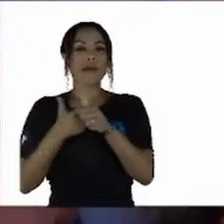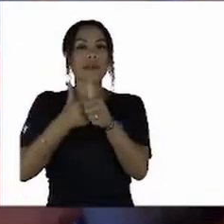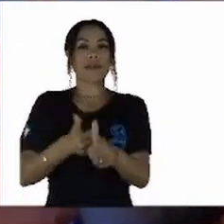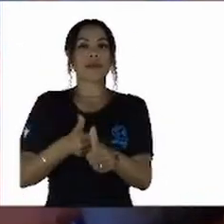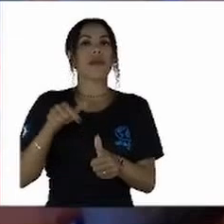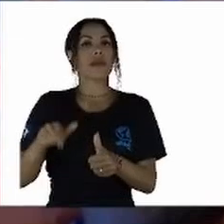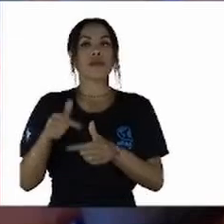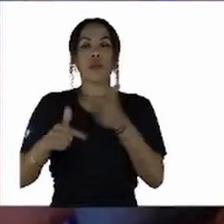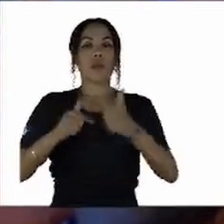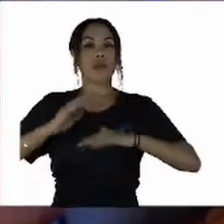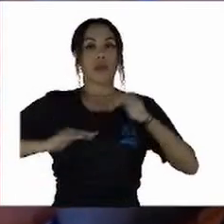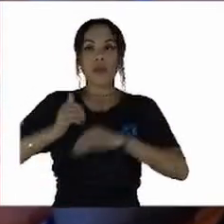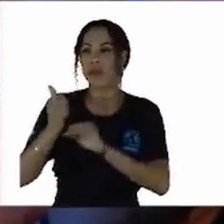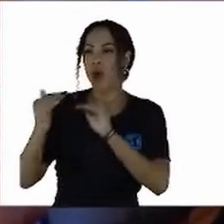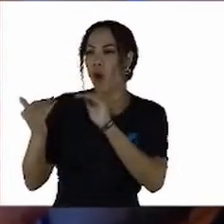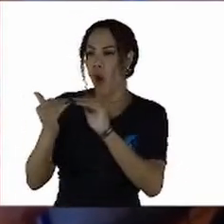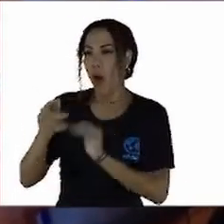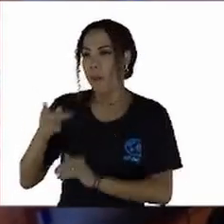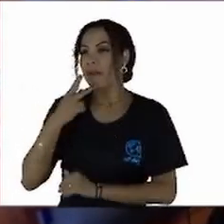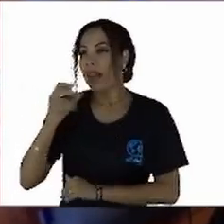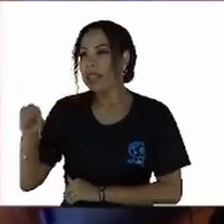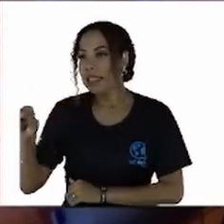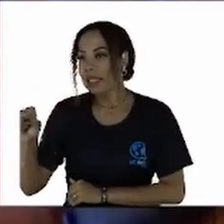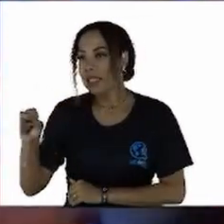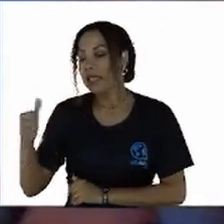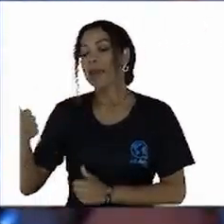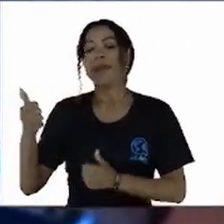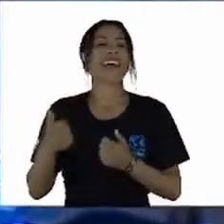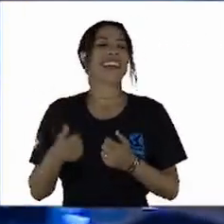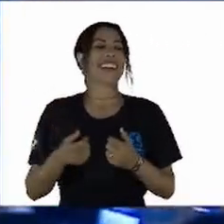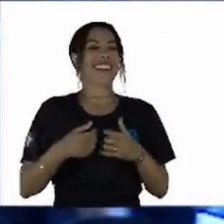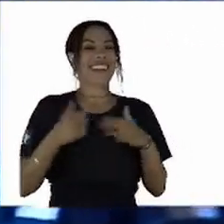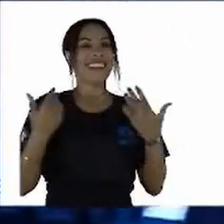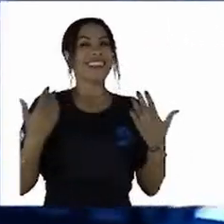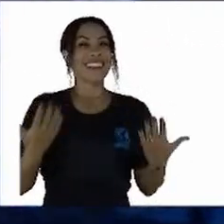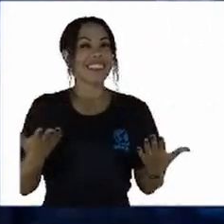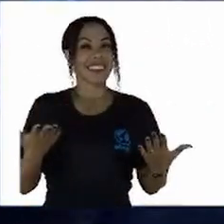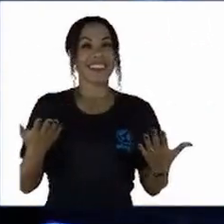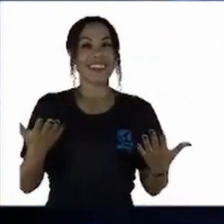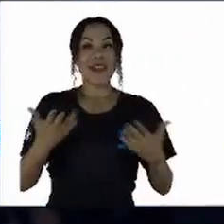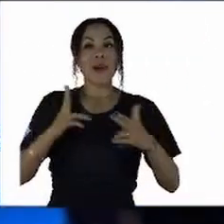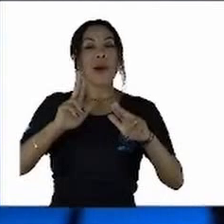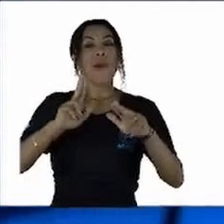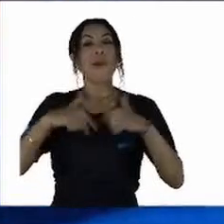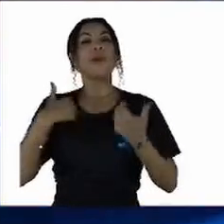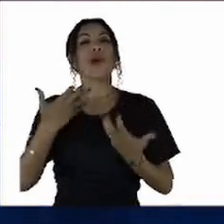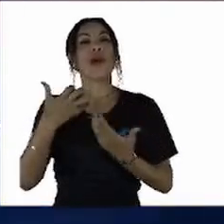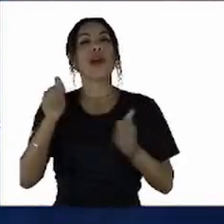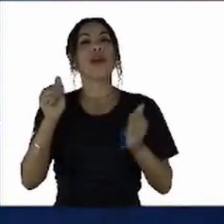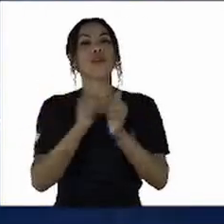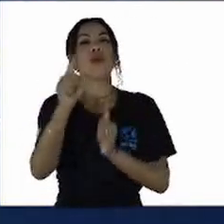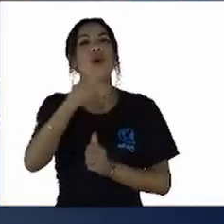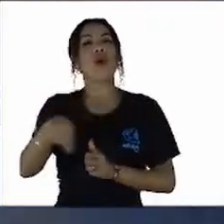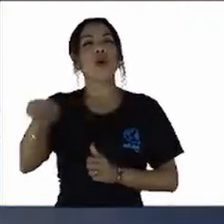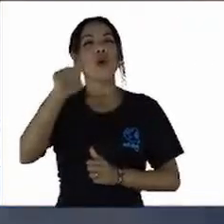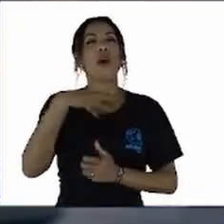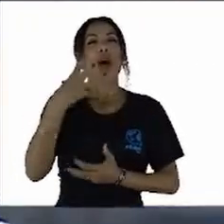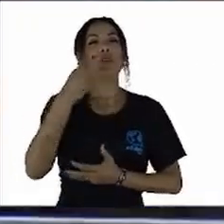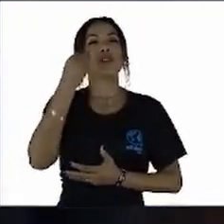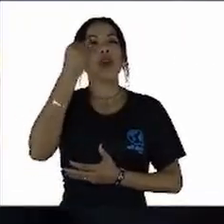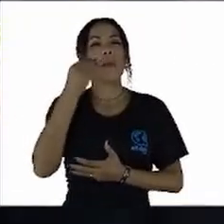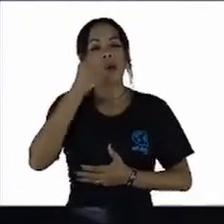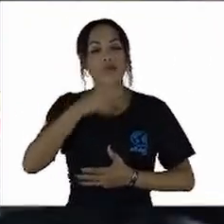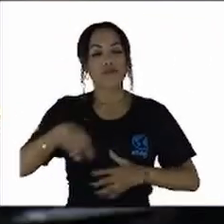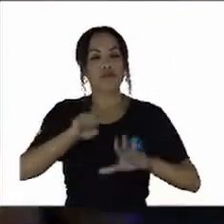essa carreira. Concorda, Vitor Hugo? Concordo, diz que sim, que está acabando. Concordo, isso, sim, muito sim. Bem. Agora, por isso que eu queria fazer com vocês uma experiência